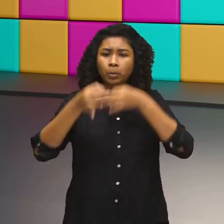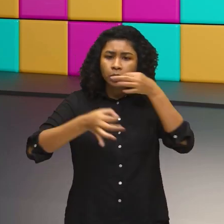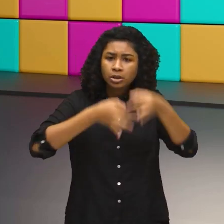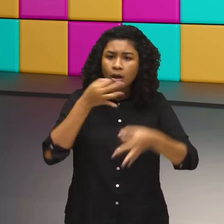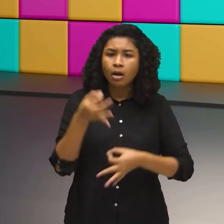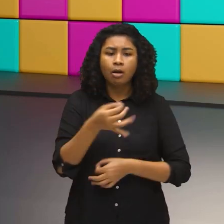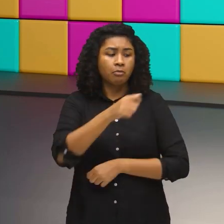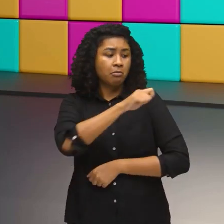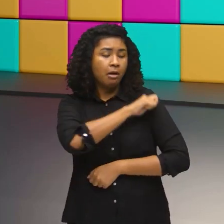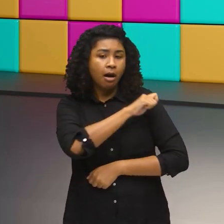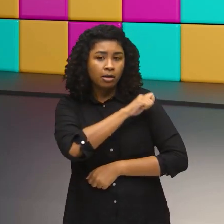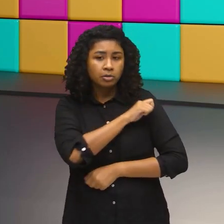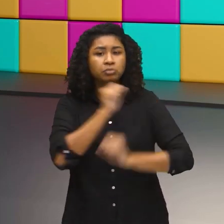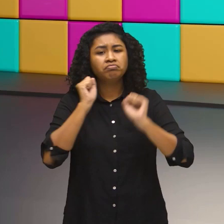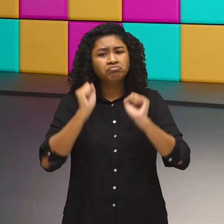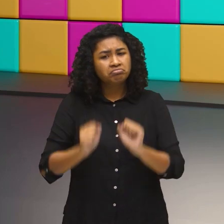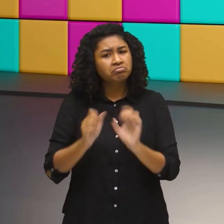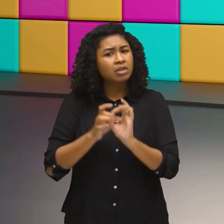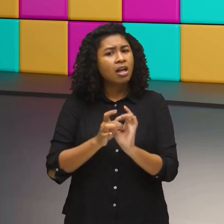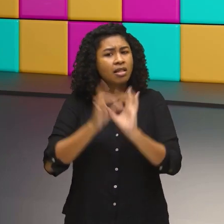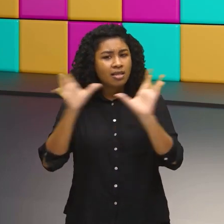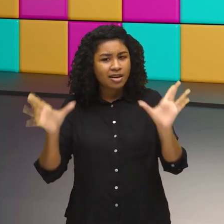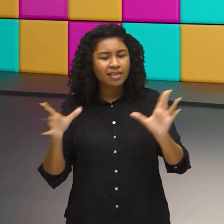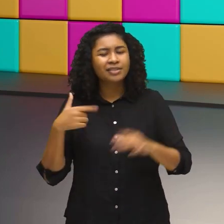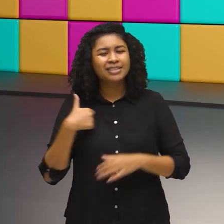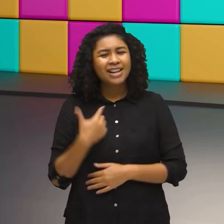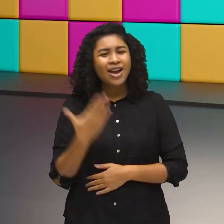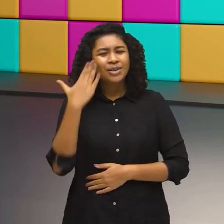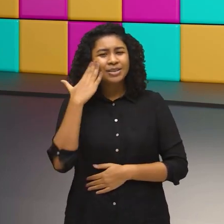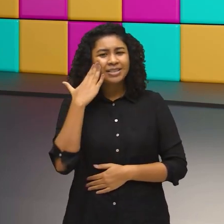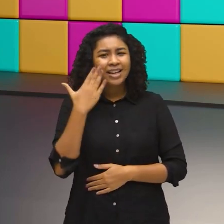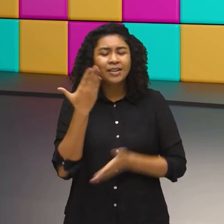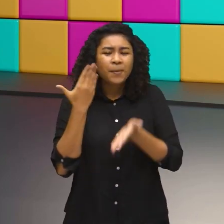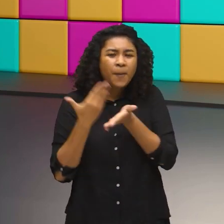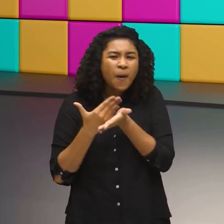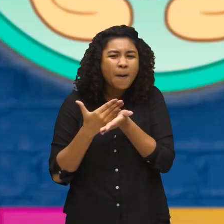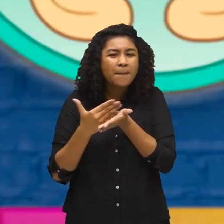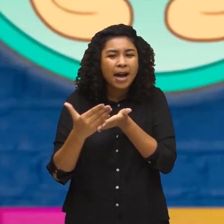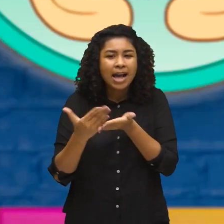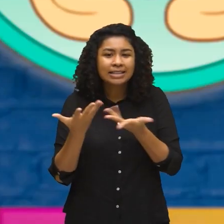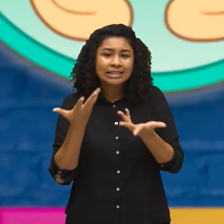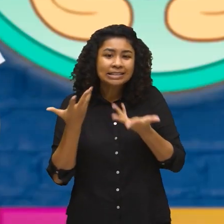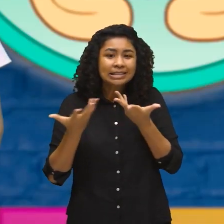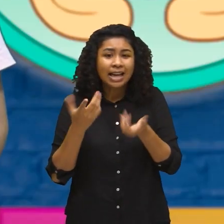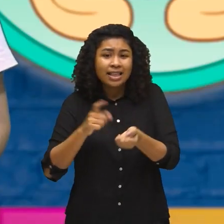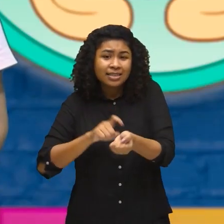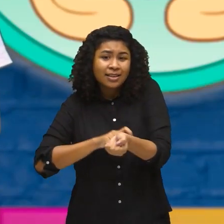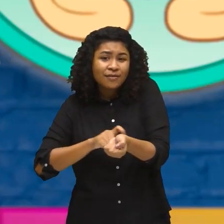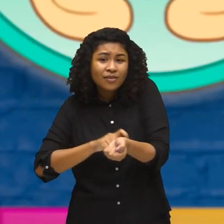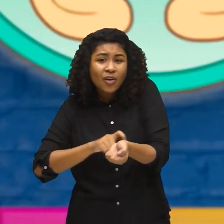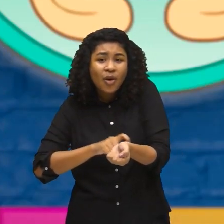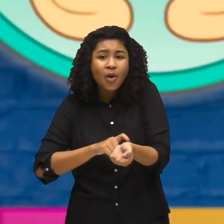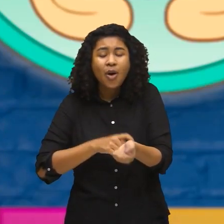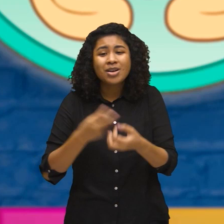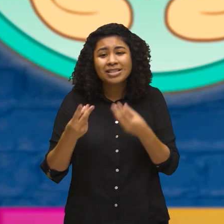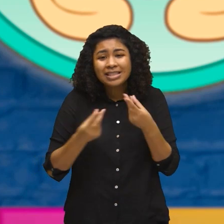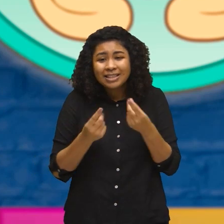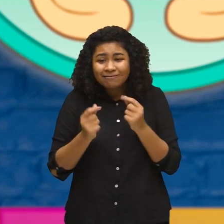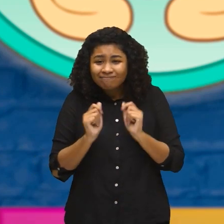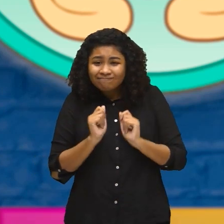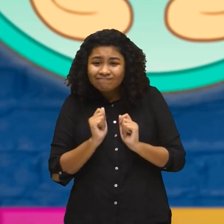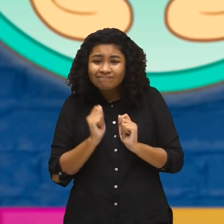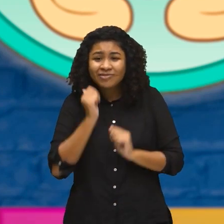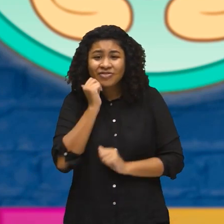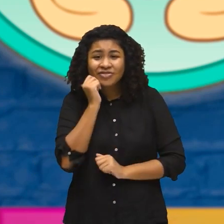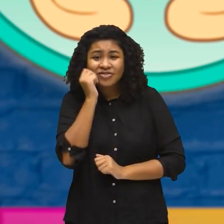Eu sei que muitos começam a iniciar o programa um pouquinho nervosos, né? Um pouquinho intimidados.